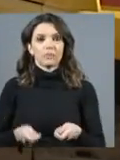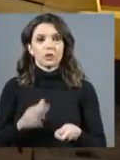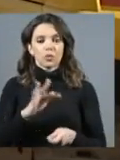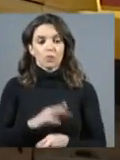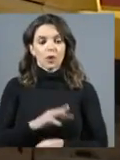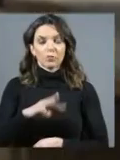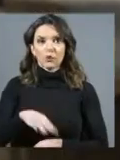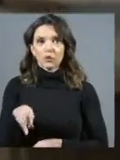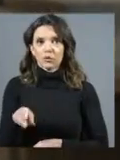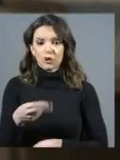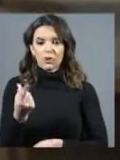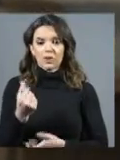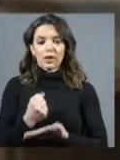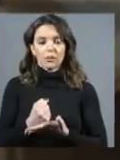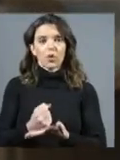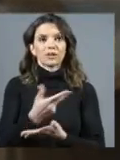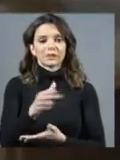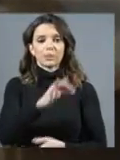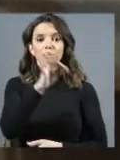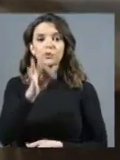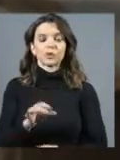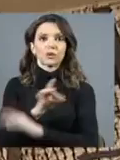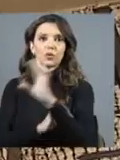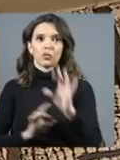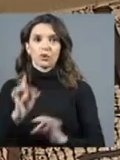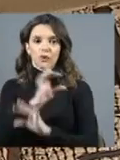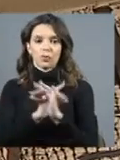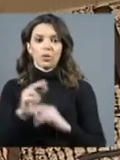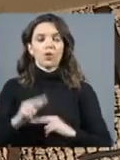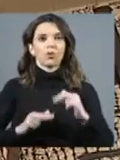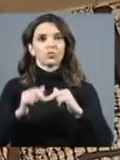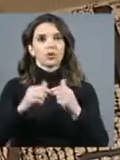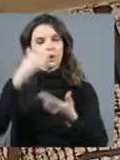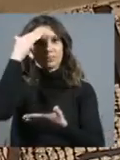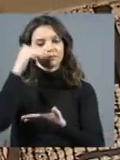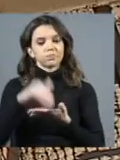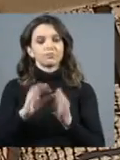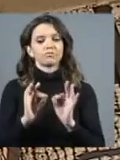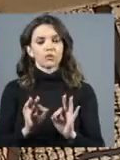de euros, financiado a 100% pela União Europeia. As obras devem ficar concluídas no final deste ano.